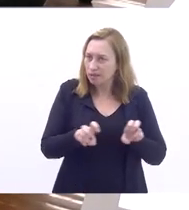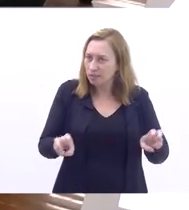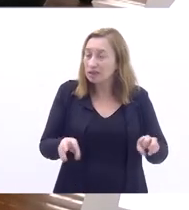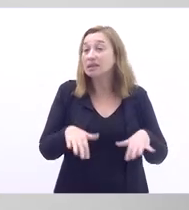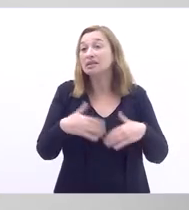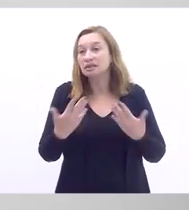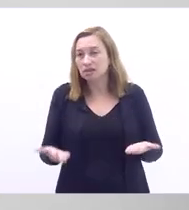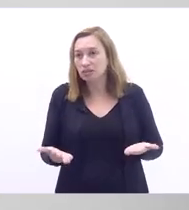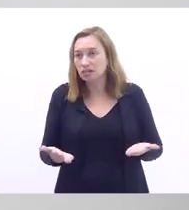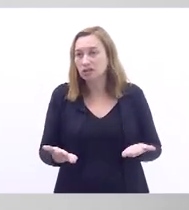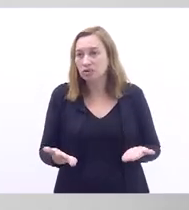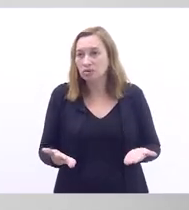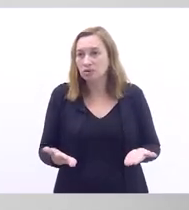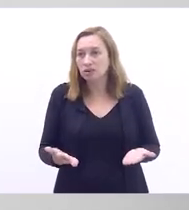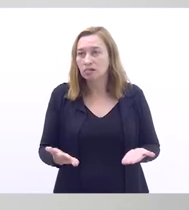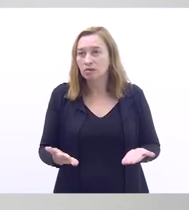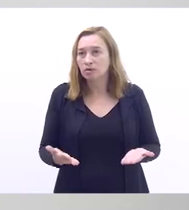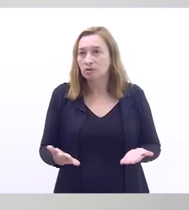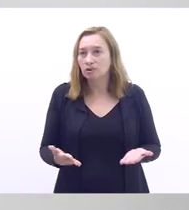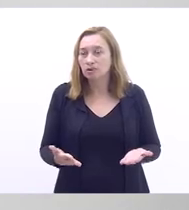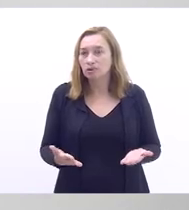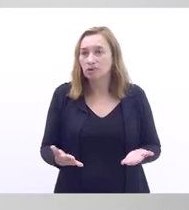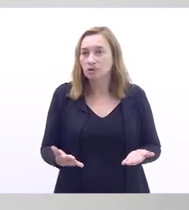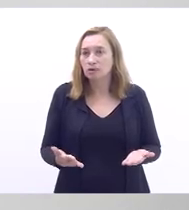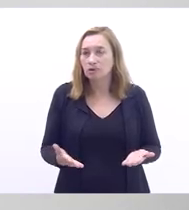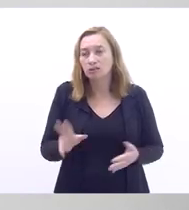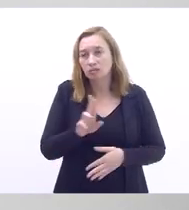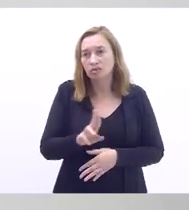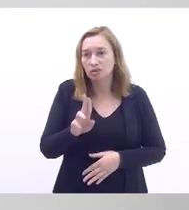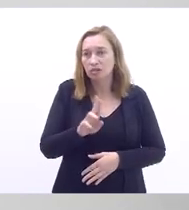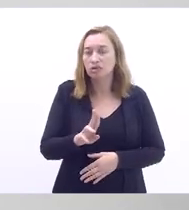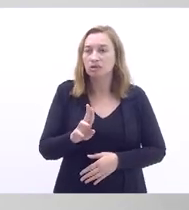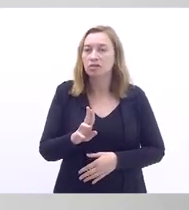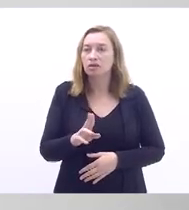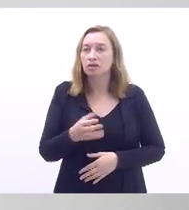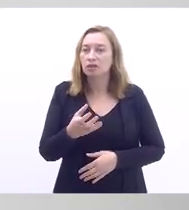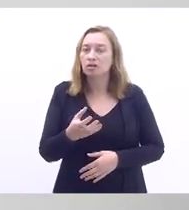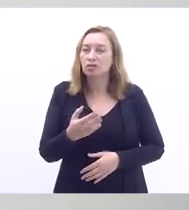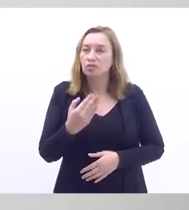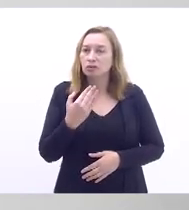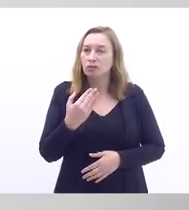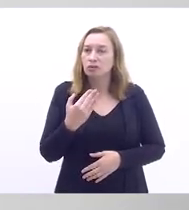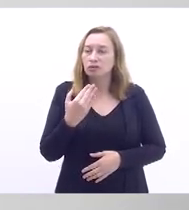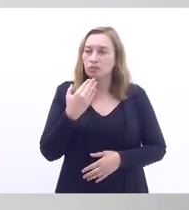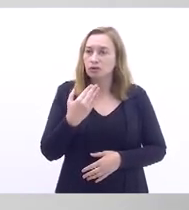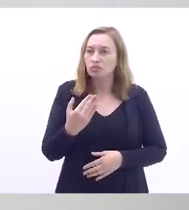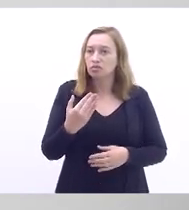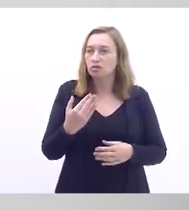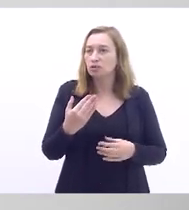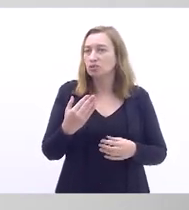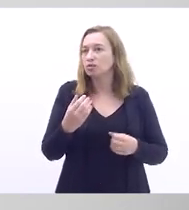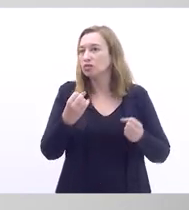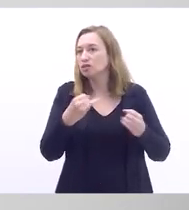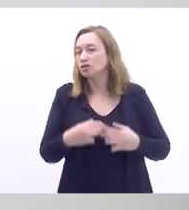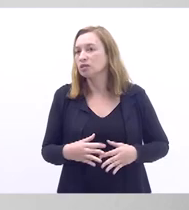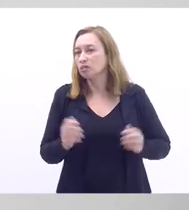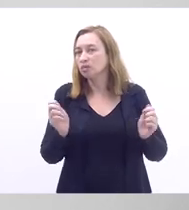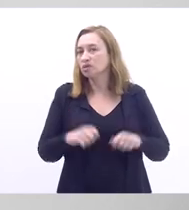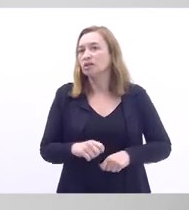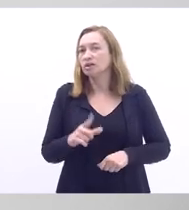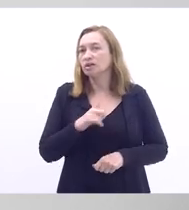então se a universidade quiser fazer algum tipo de esclarecimento vai ter essa possibilidade